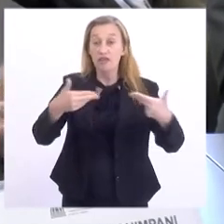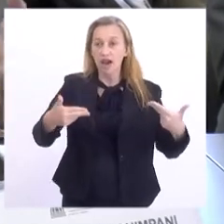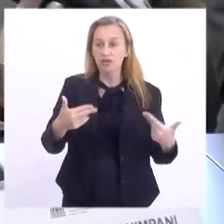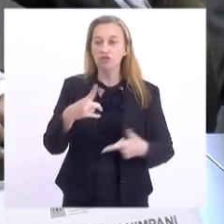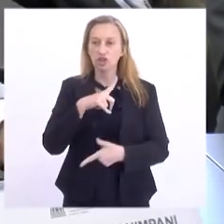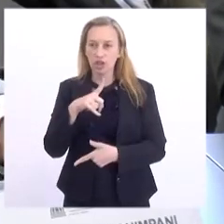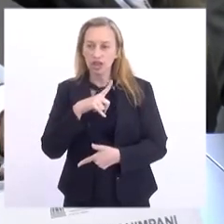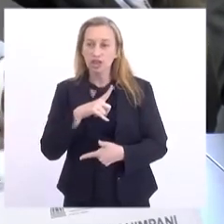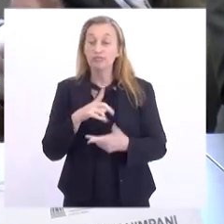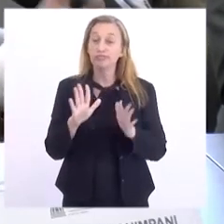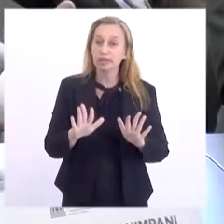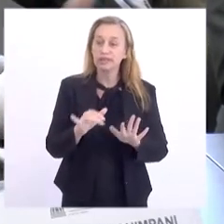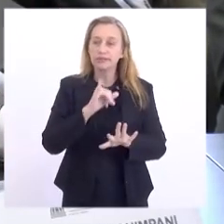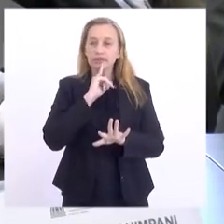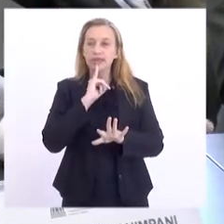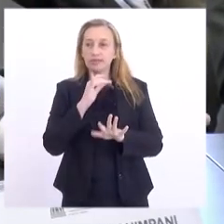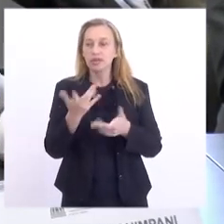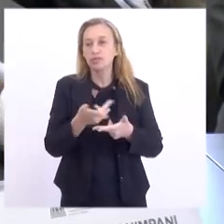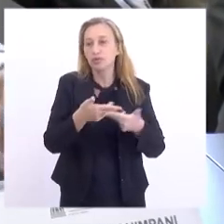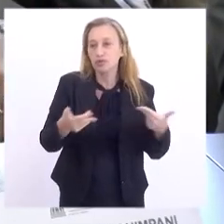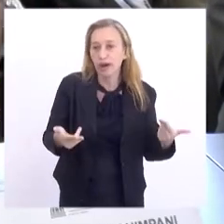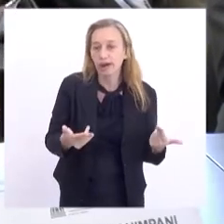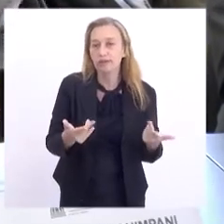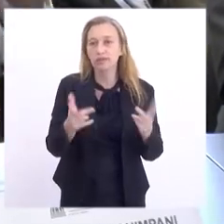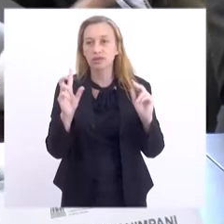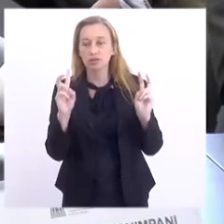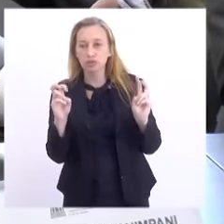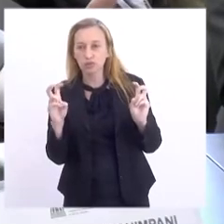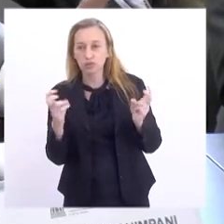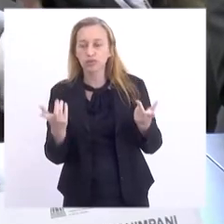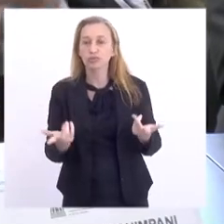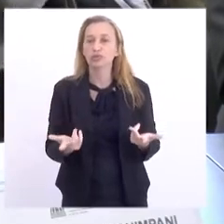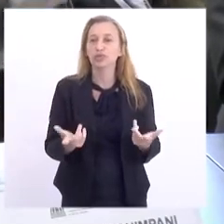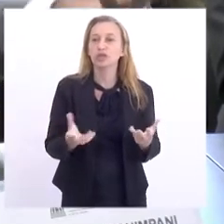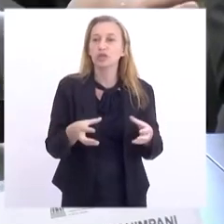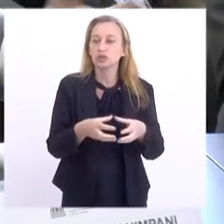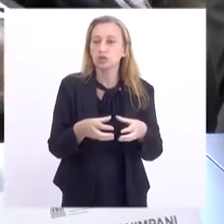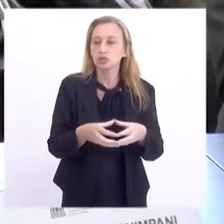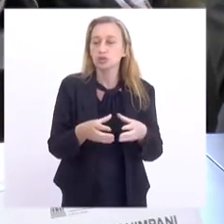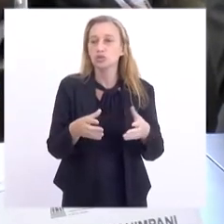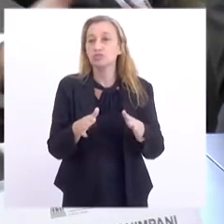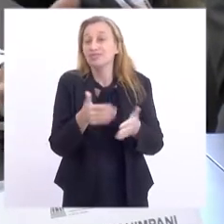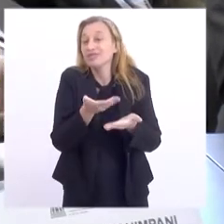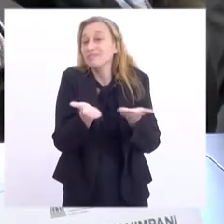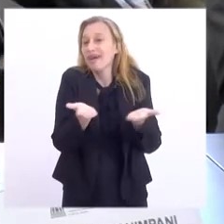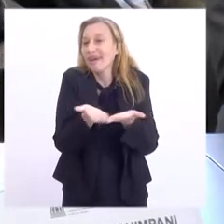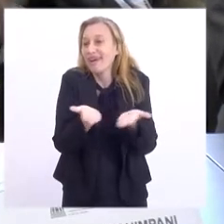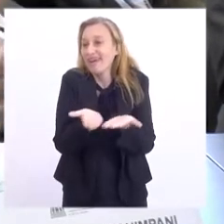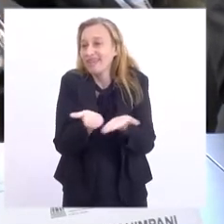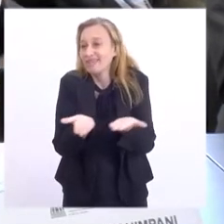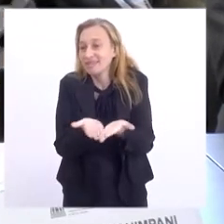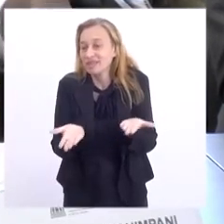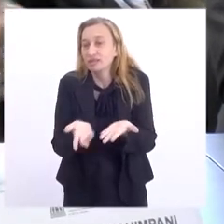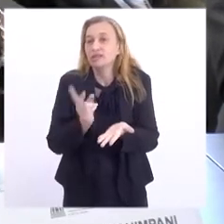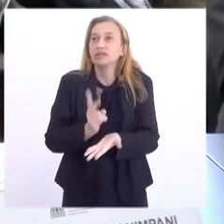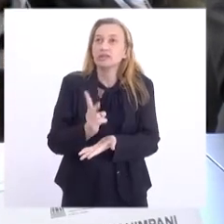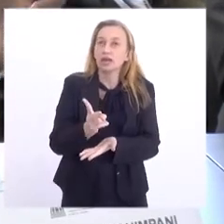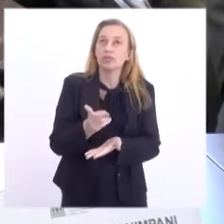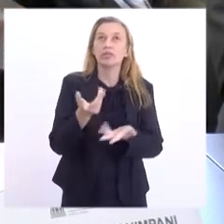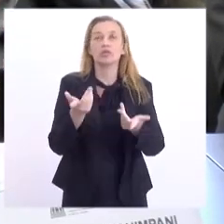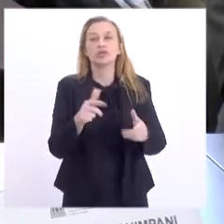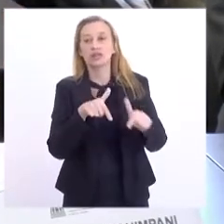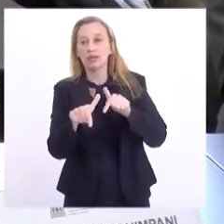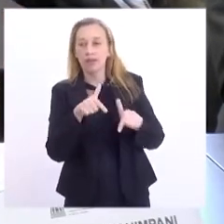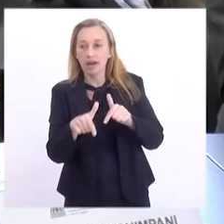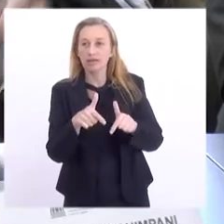por essa circunstância de muito diferente tá quadros muito dessa desse pessoal se perde né a gente vai a gente tá sempre com essa